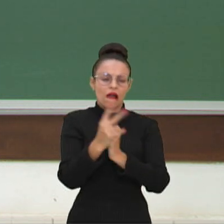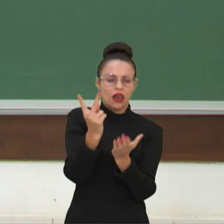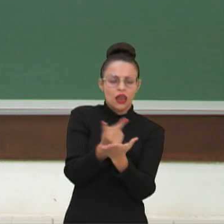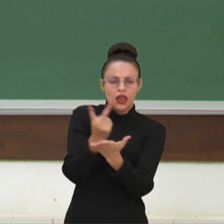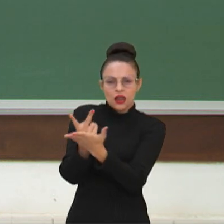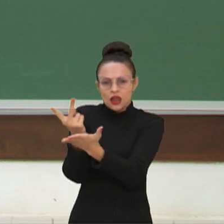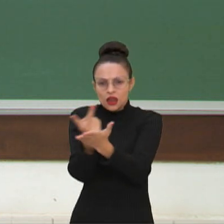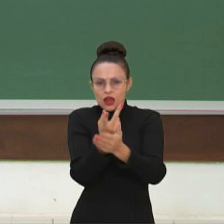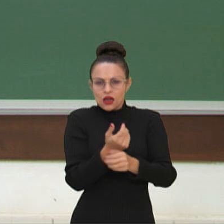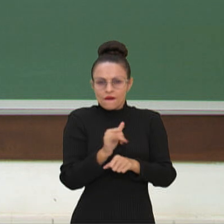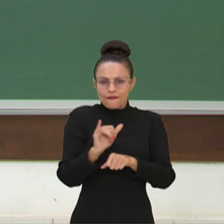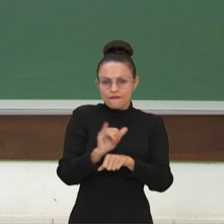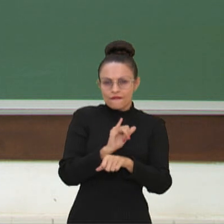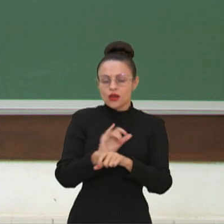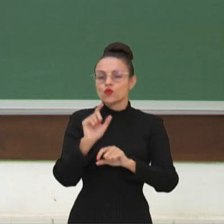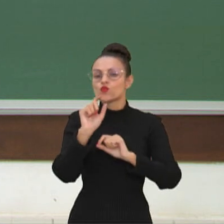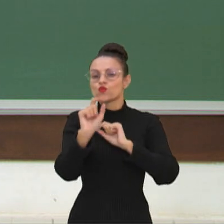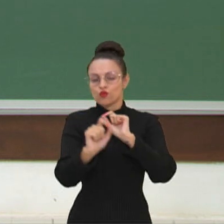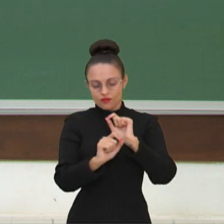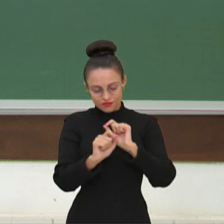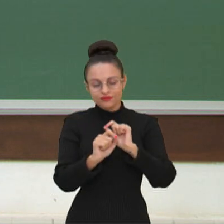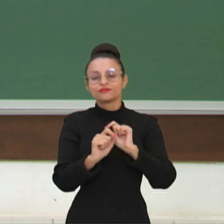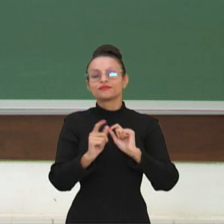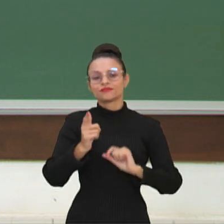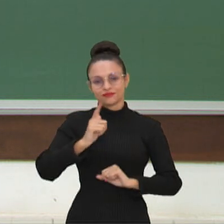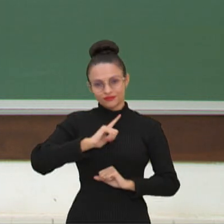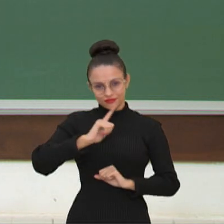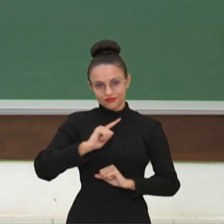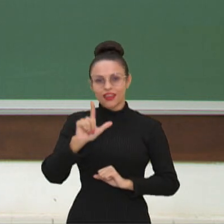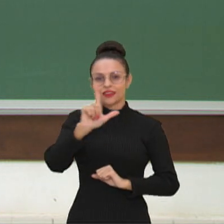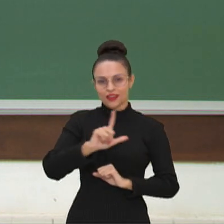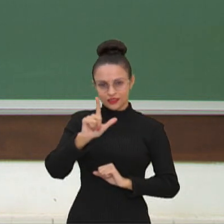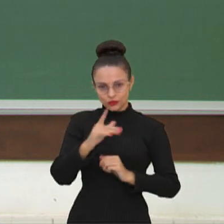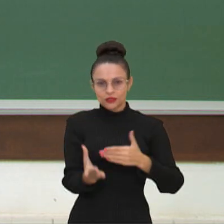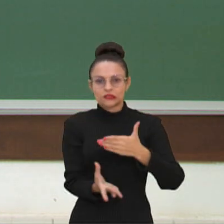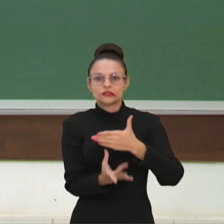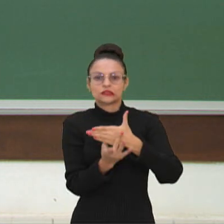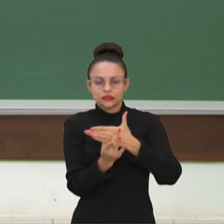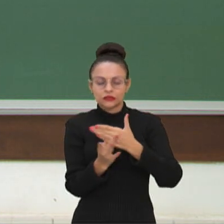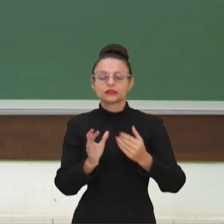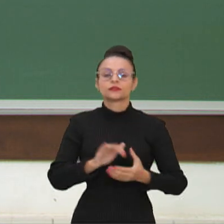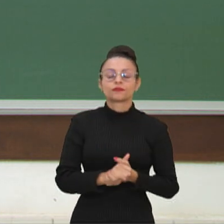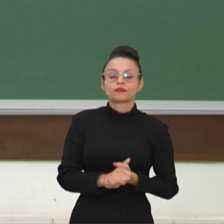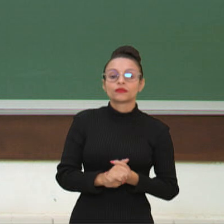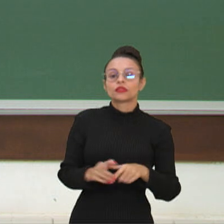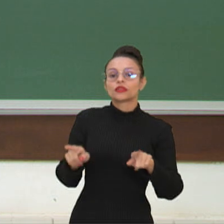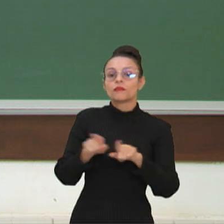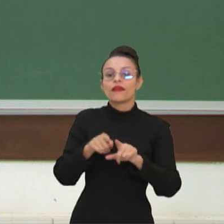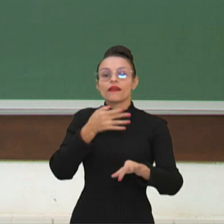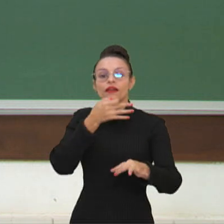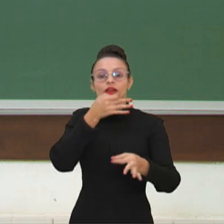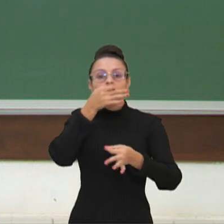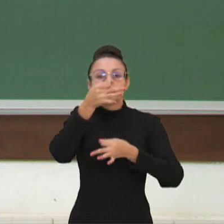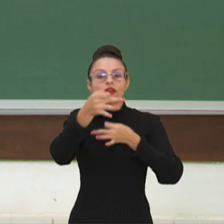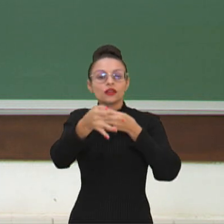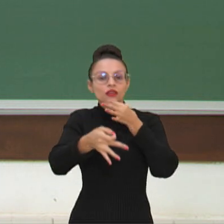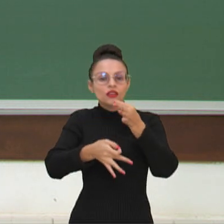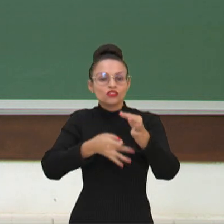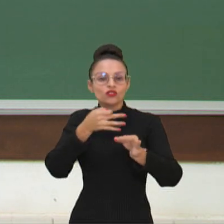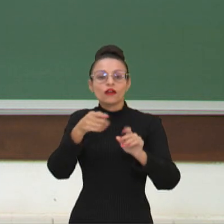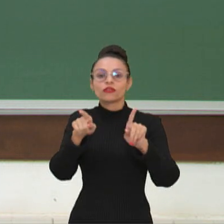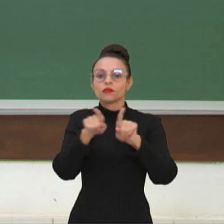romance psicológico e a natureza de modo idealizado, né? Então, opa, mas apareceu idealização. Será que